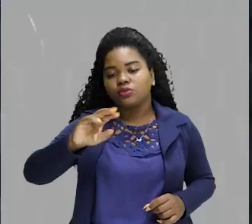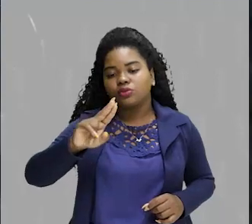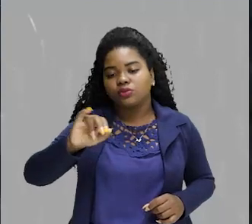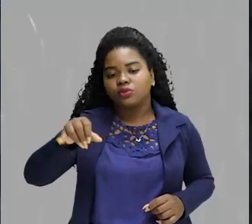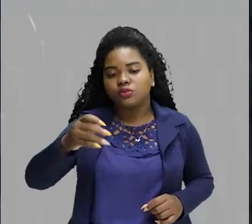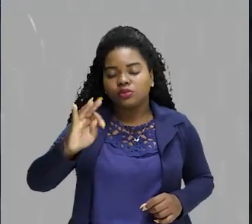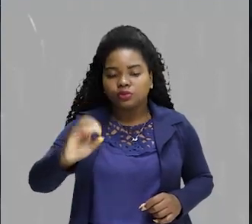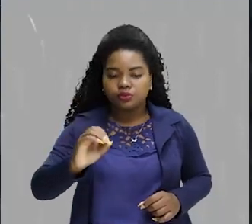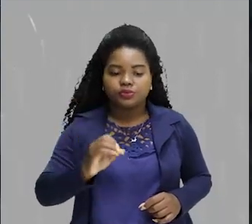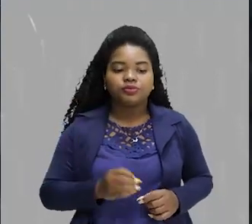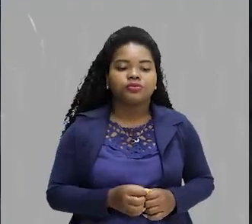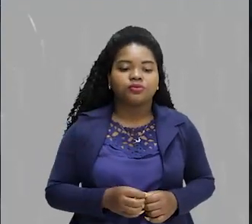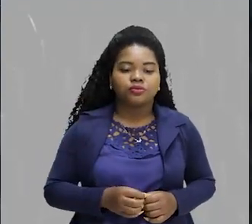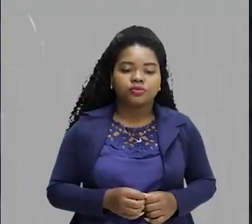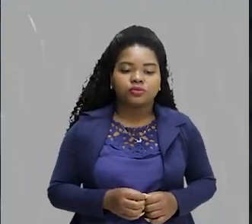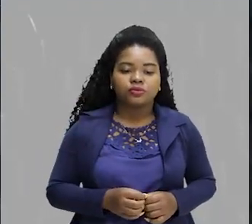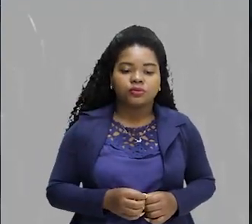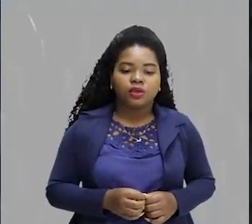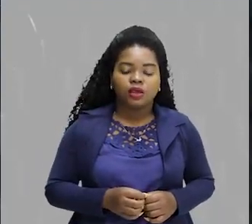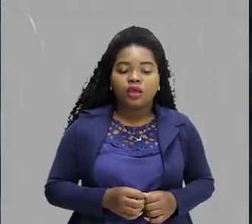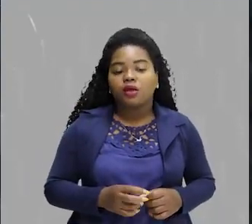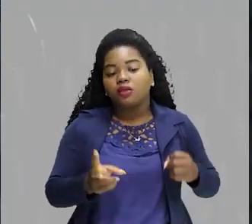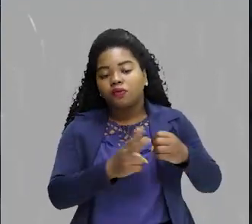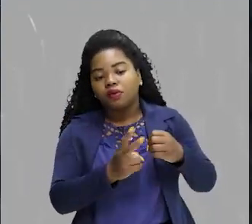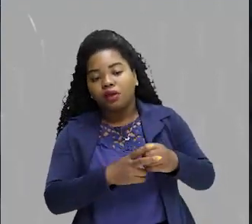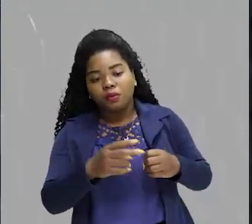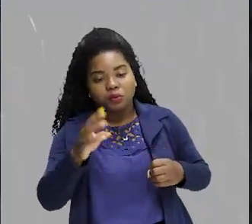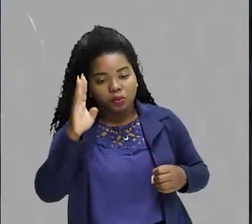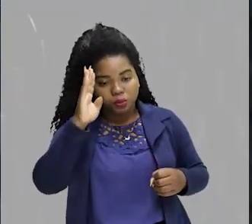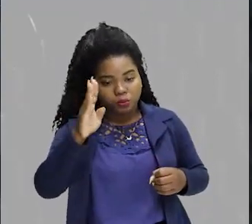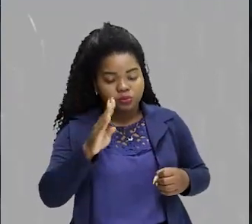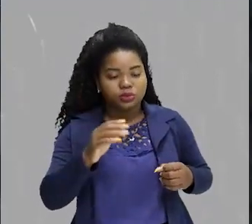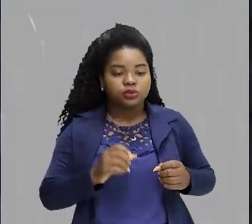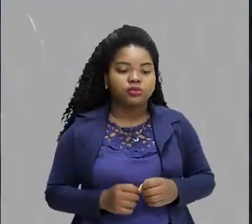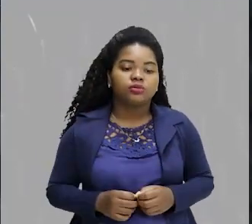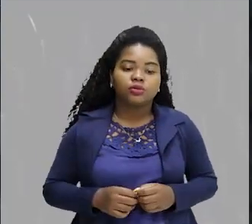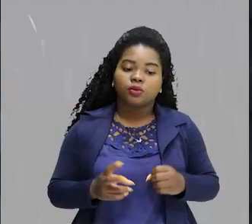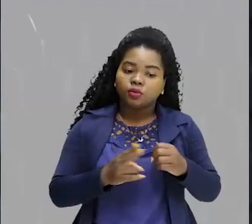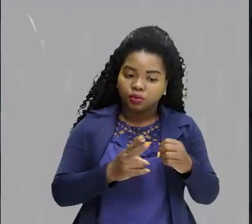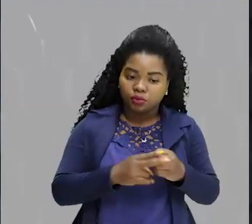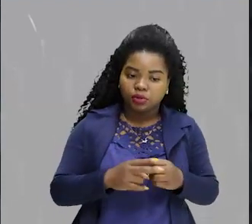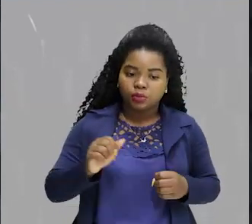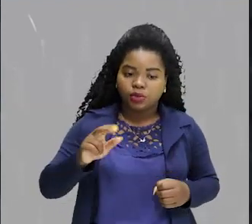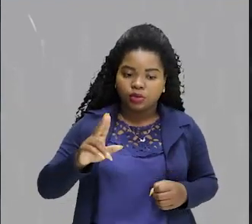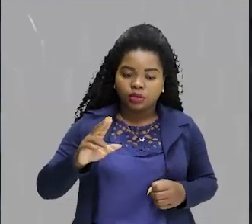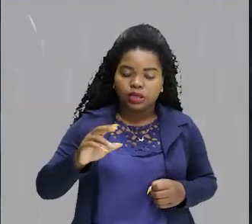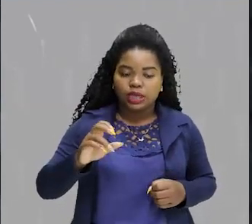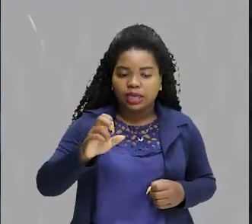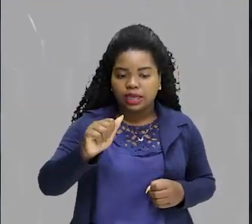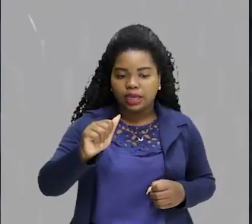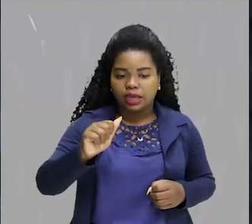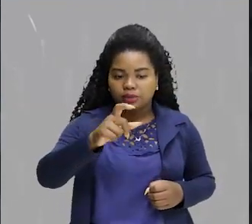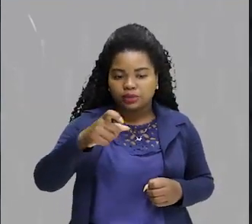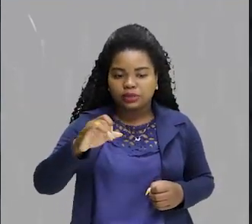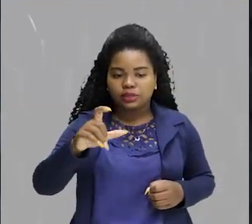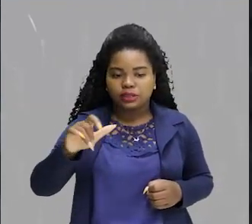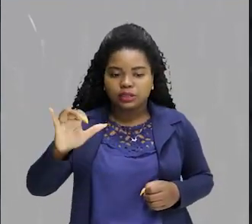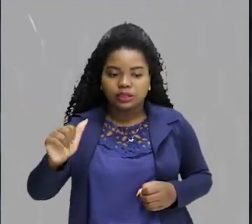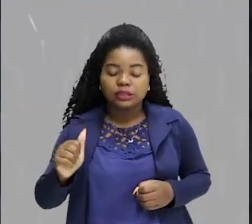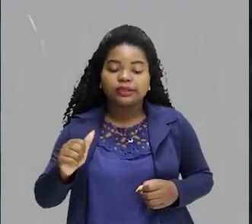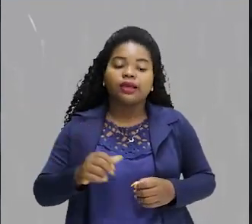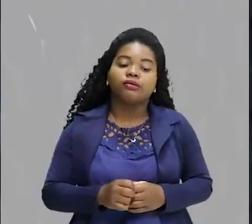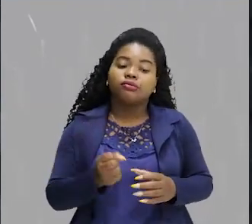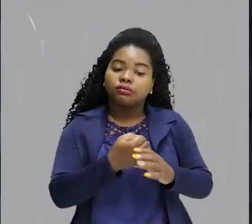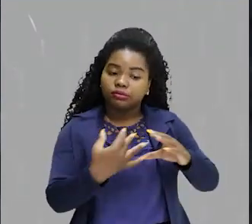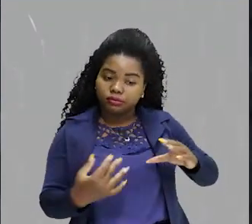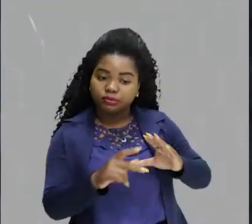sobre o sujeito. Então, ele tanto é um verbo principal, quanto ele é um verbo auxiliar. E em virtude dessa característica